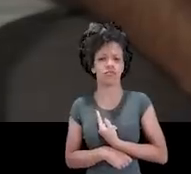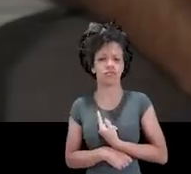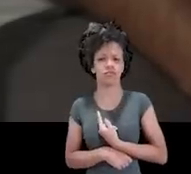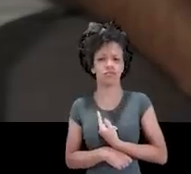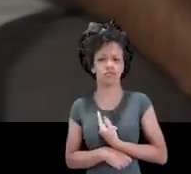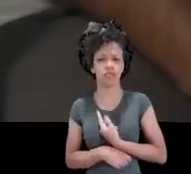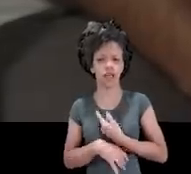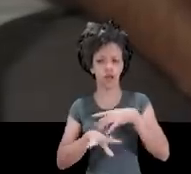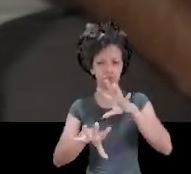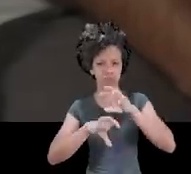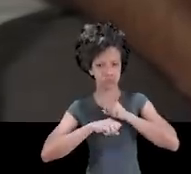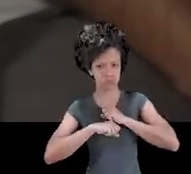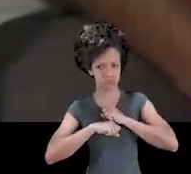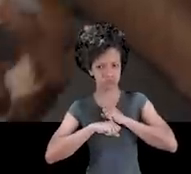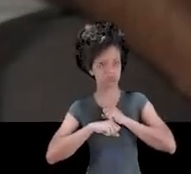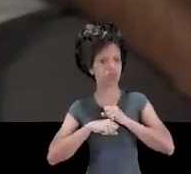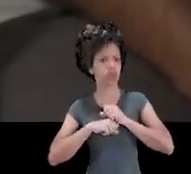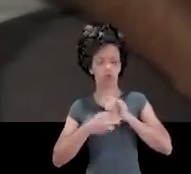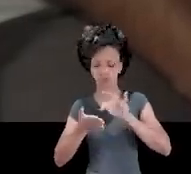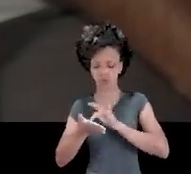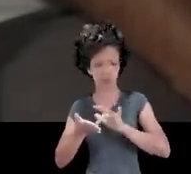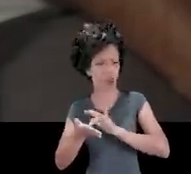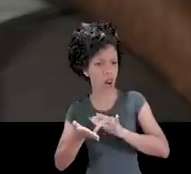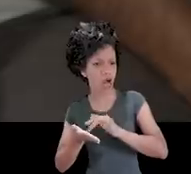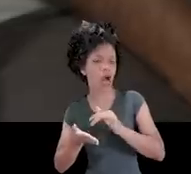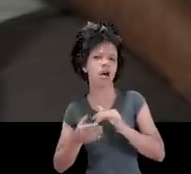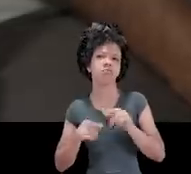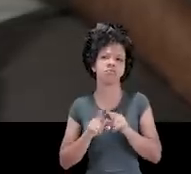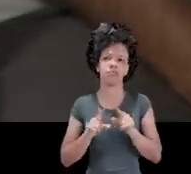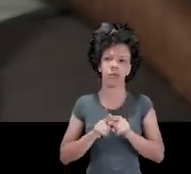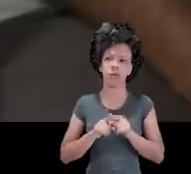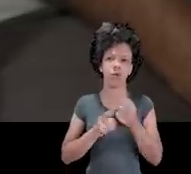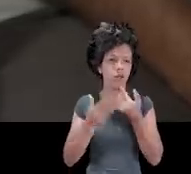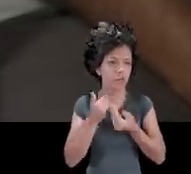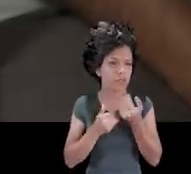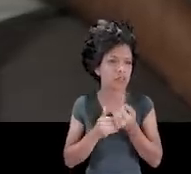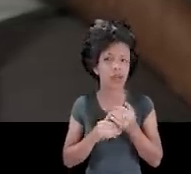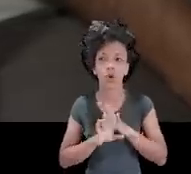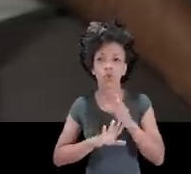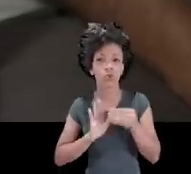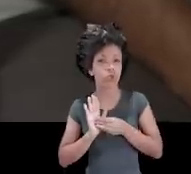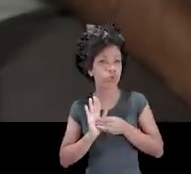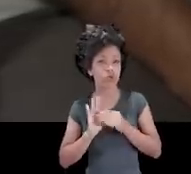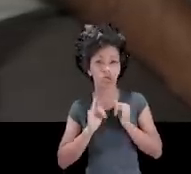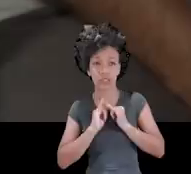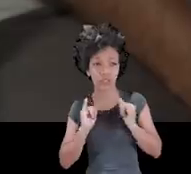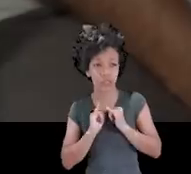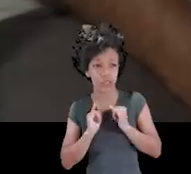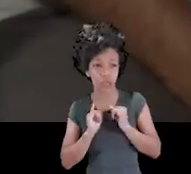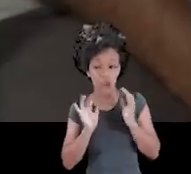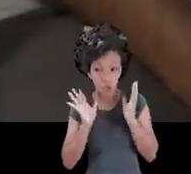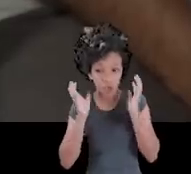somos contaminados a todo momento com celular, com agrotóxico, tudo isso mexe com a nossa energia. O